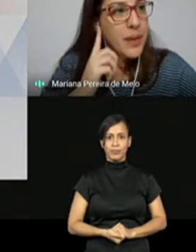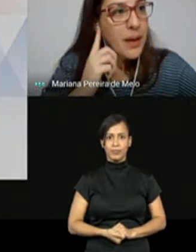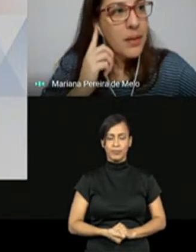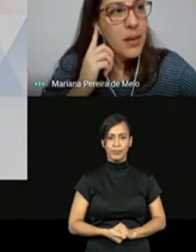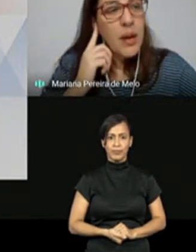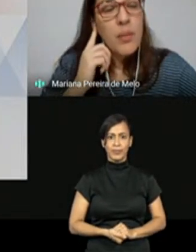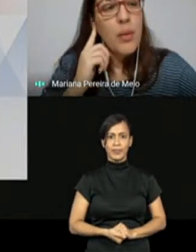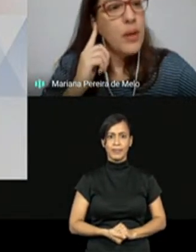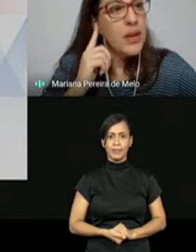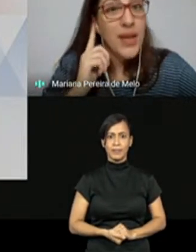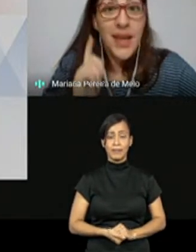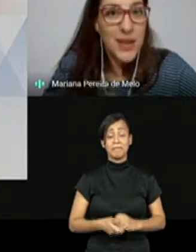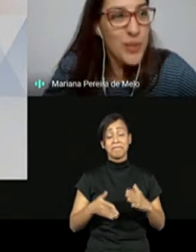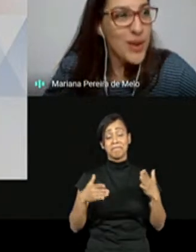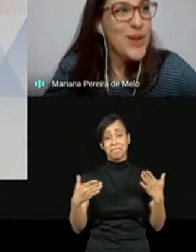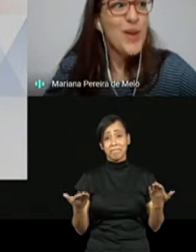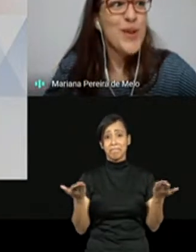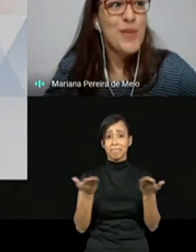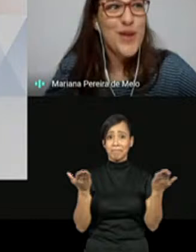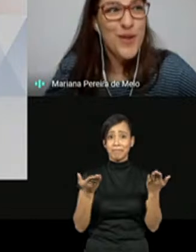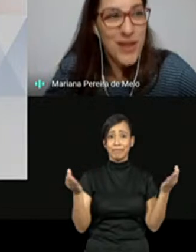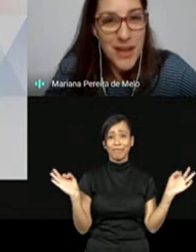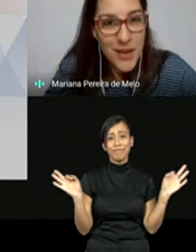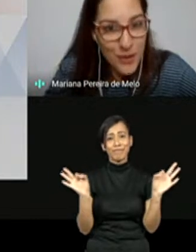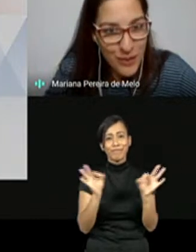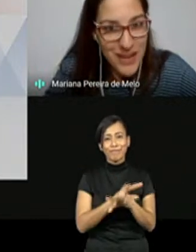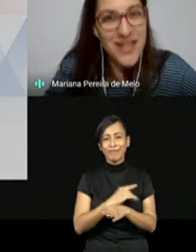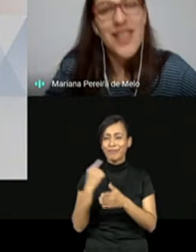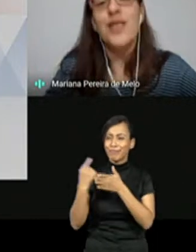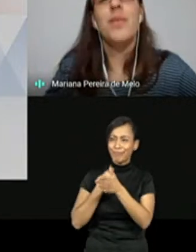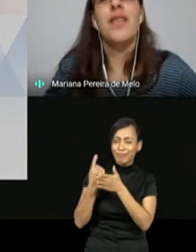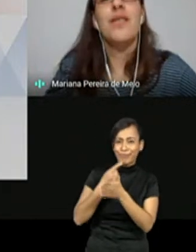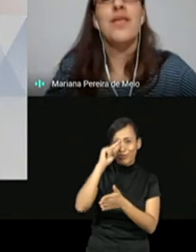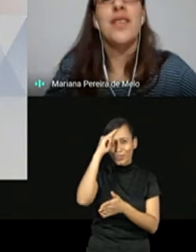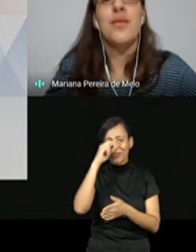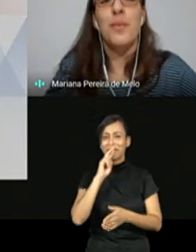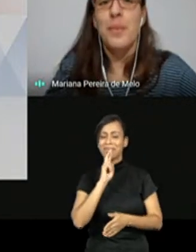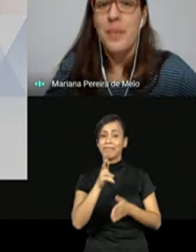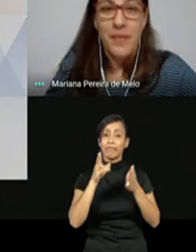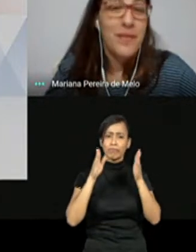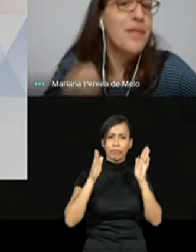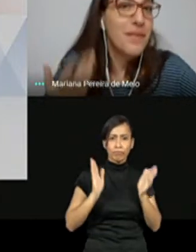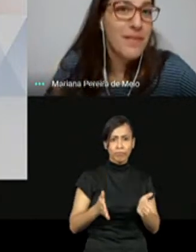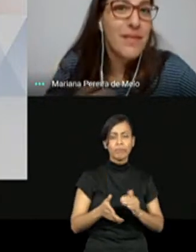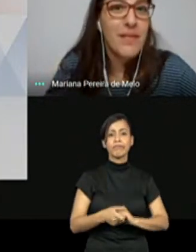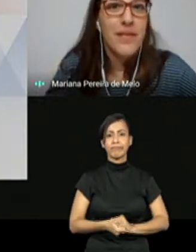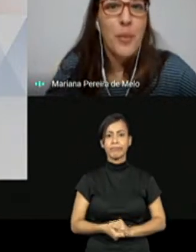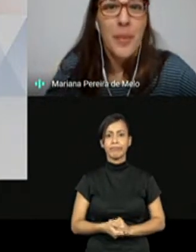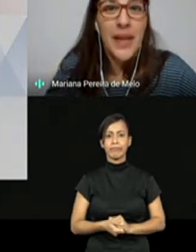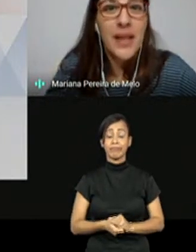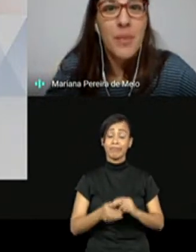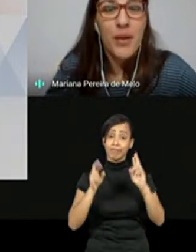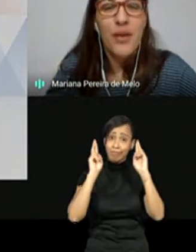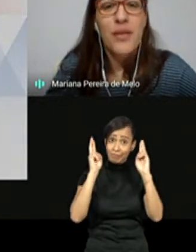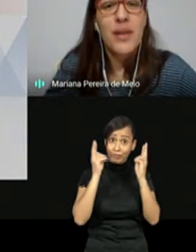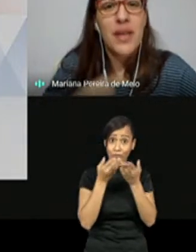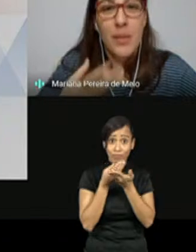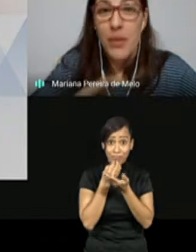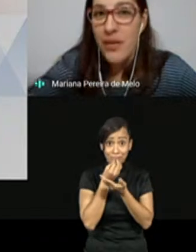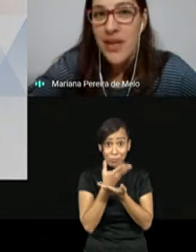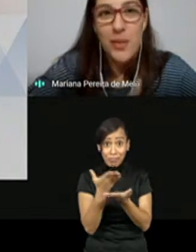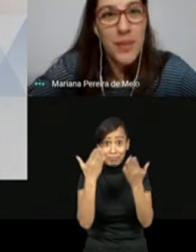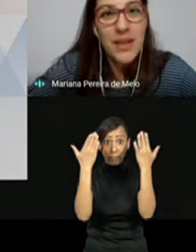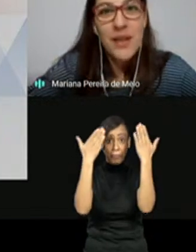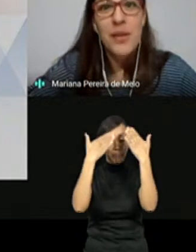Tá. Bom, acho que é isso, pessoal. Acho que eu respondi todas as dúvidas. Eu espero que vocês vão bem na prova, que a